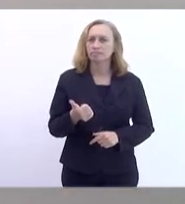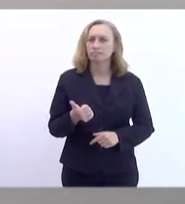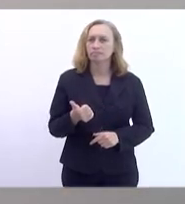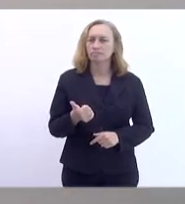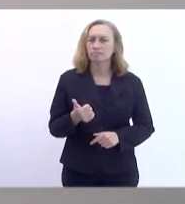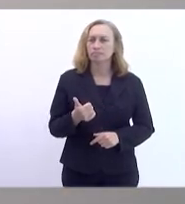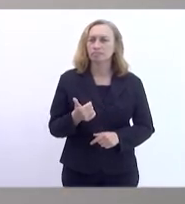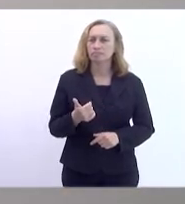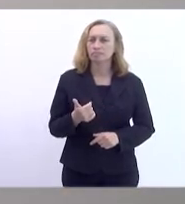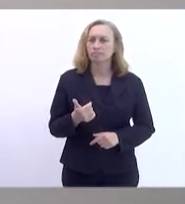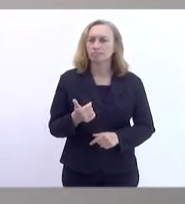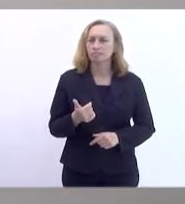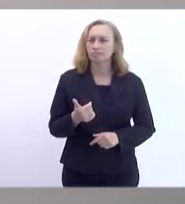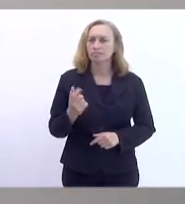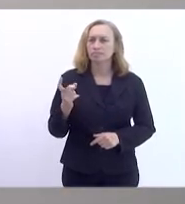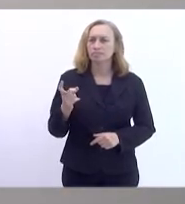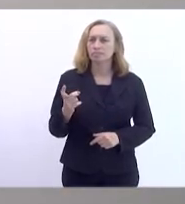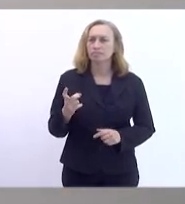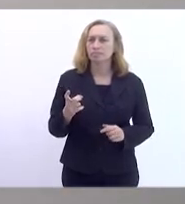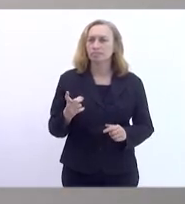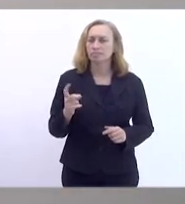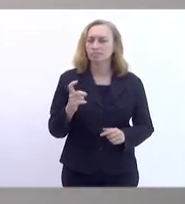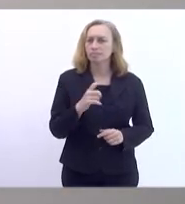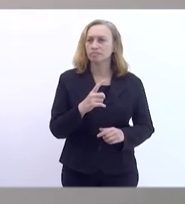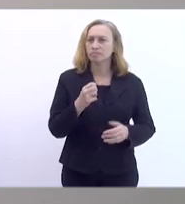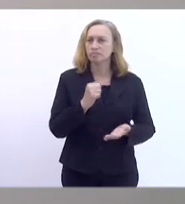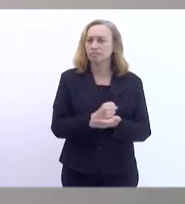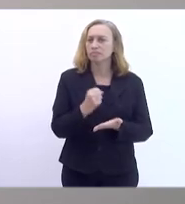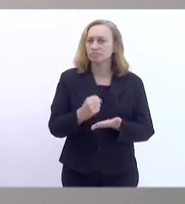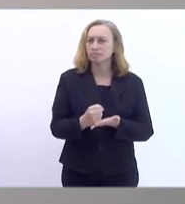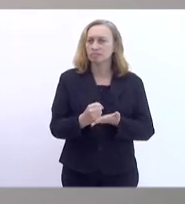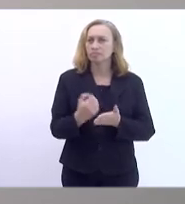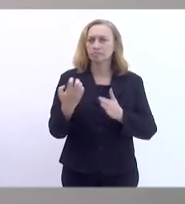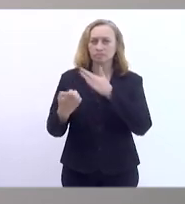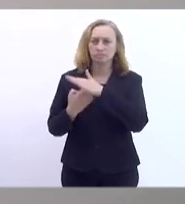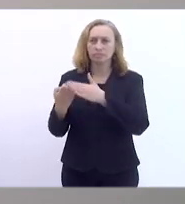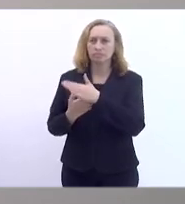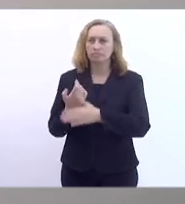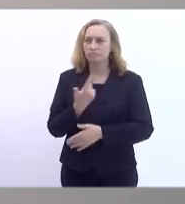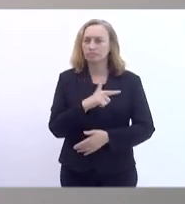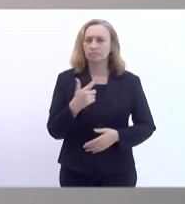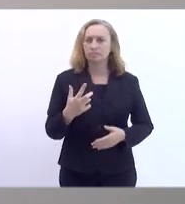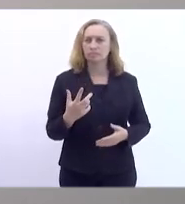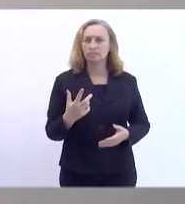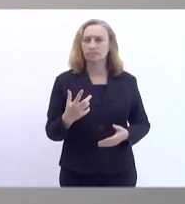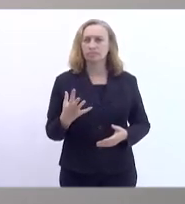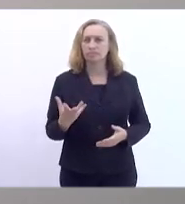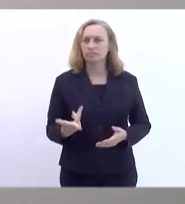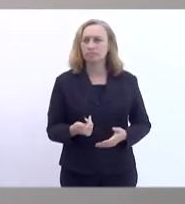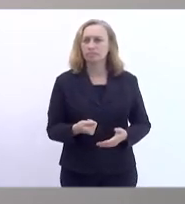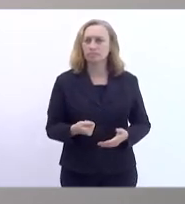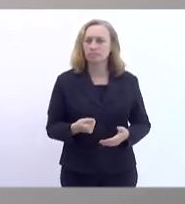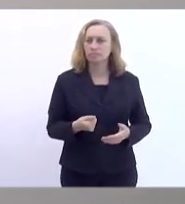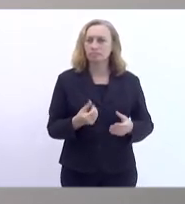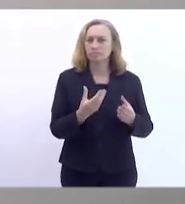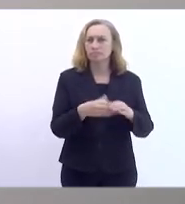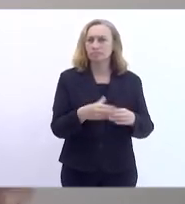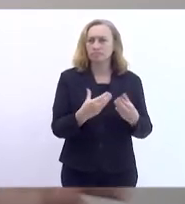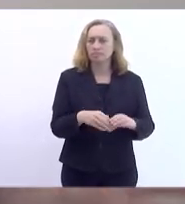é diante da contratação de uma empresa sem a menor condição de fazer